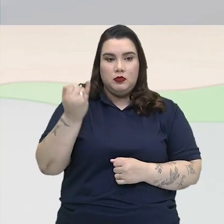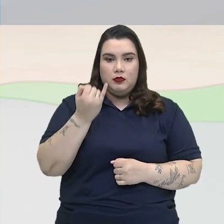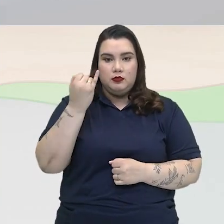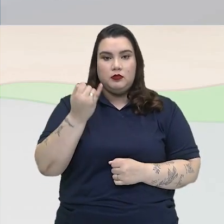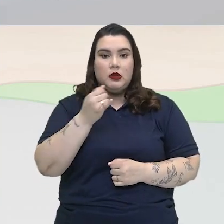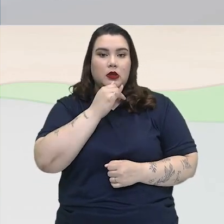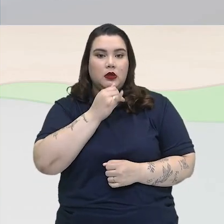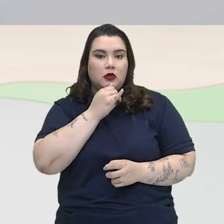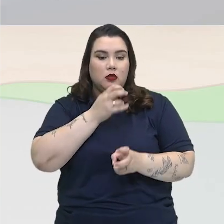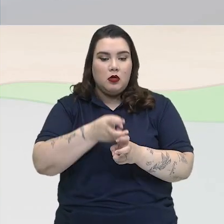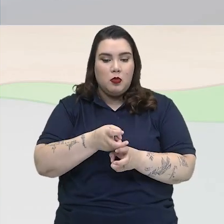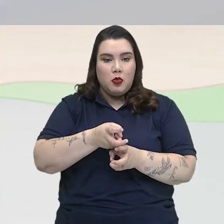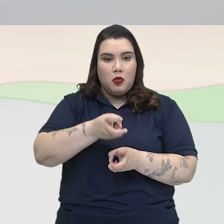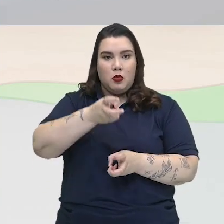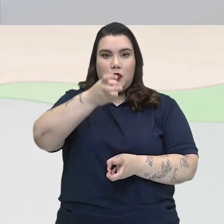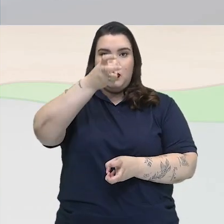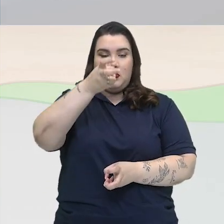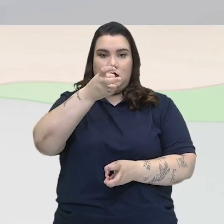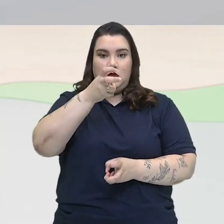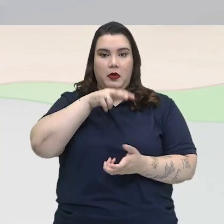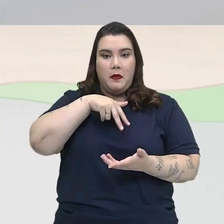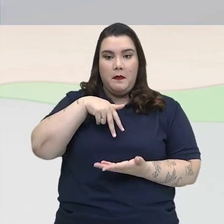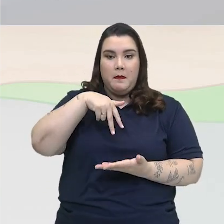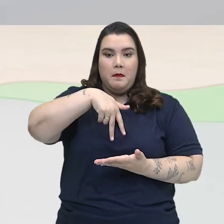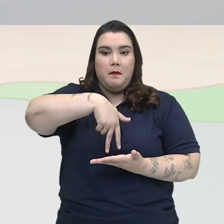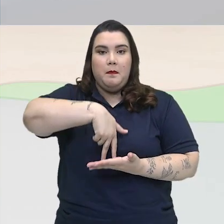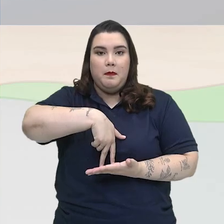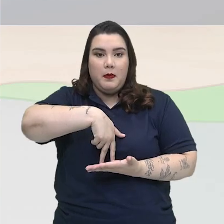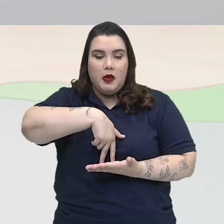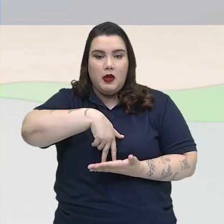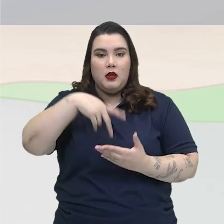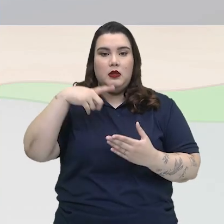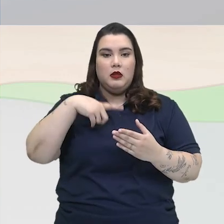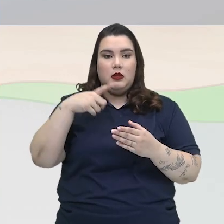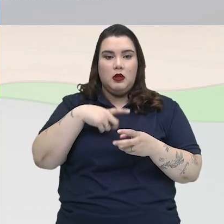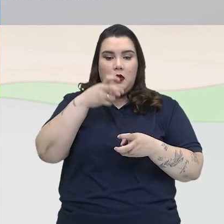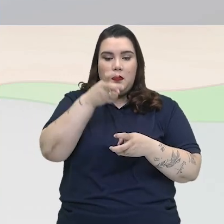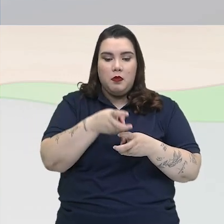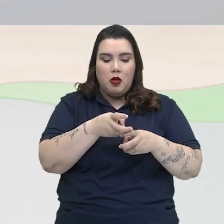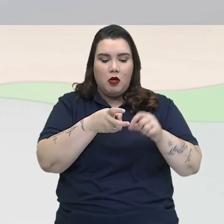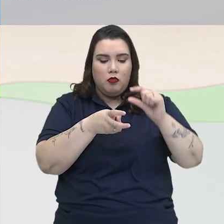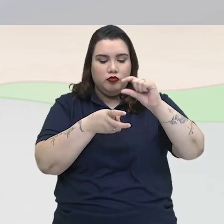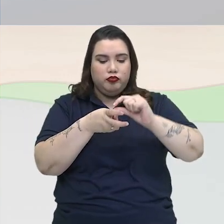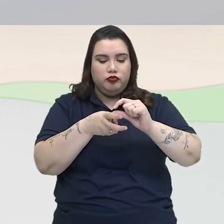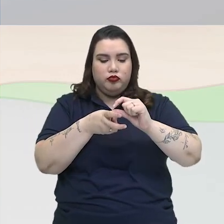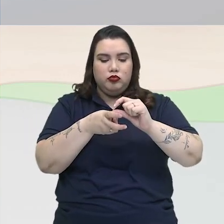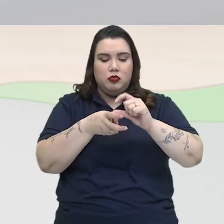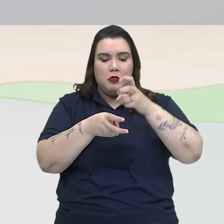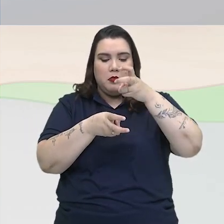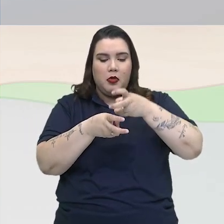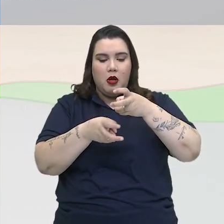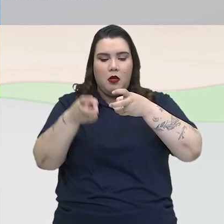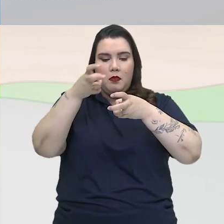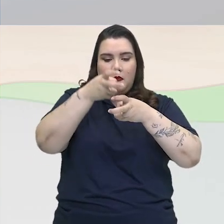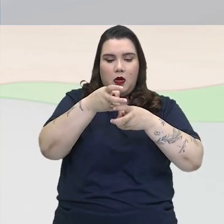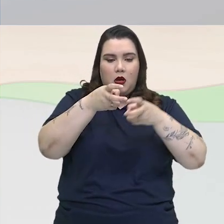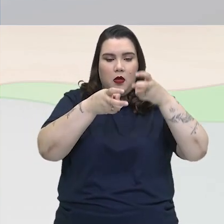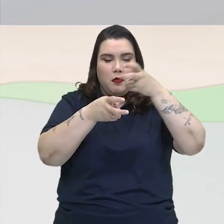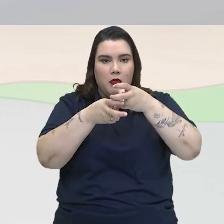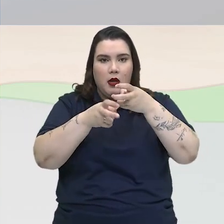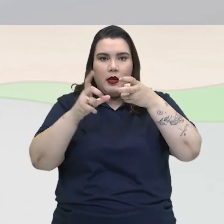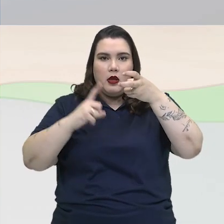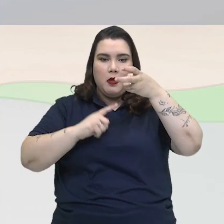nossa coluna, nós nos mantermos em pé, né, tem aqui, ó, um amortecimento necessário na